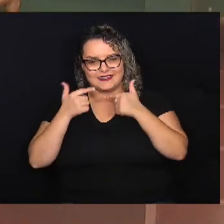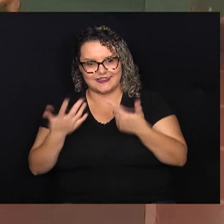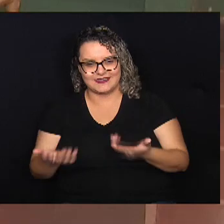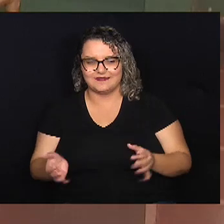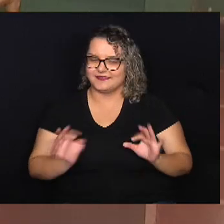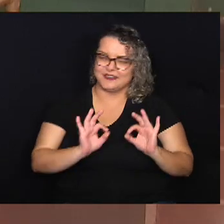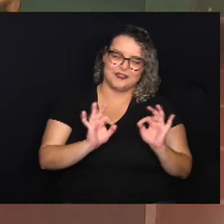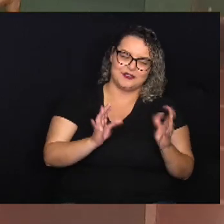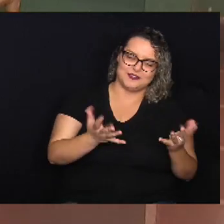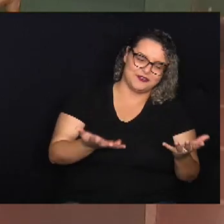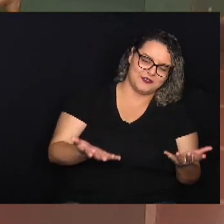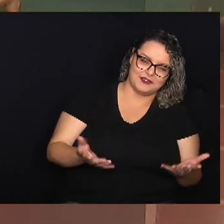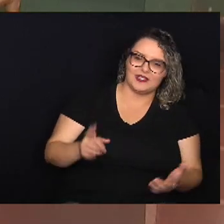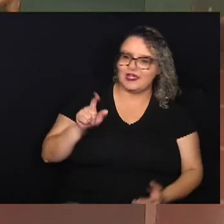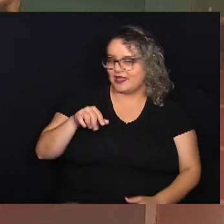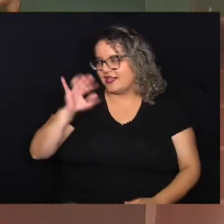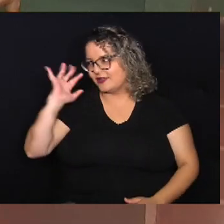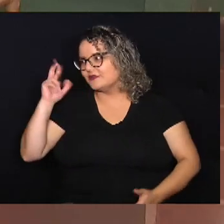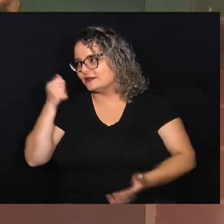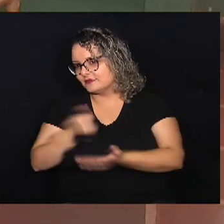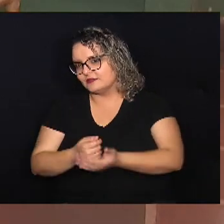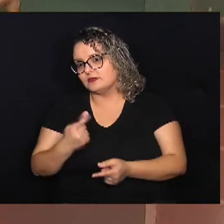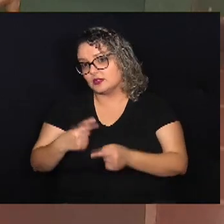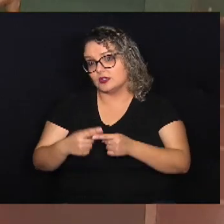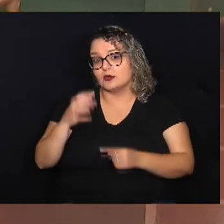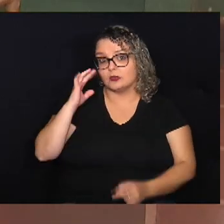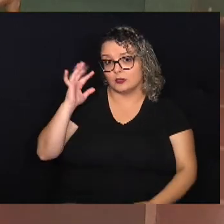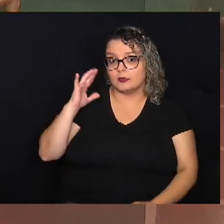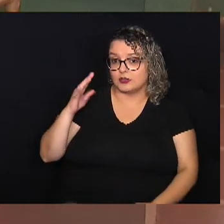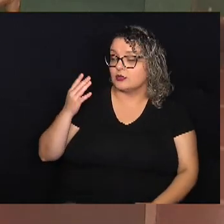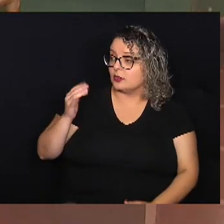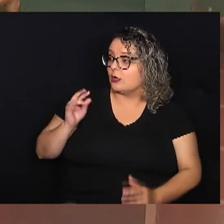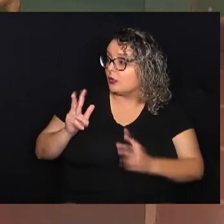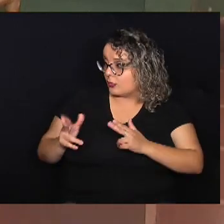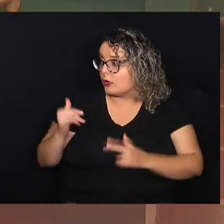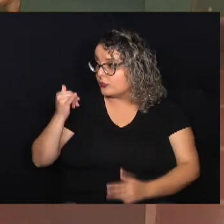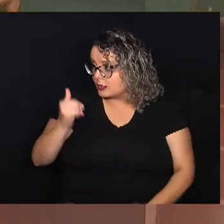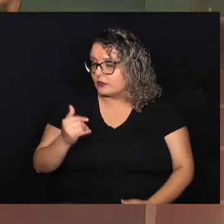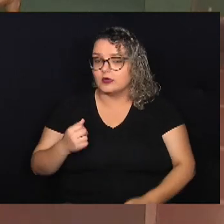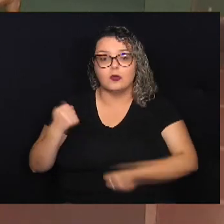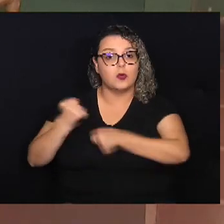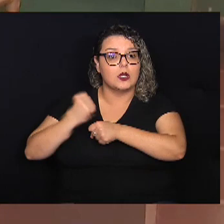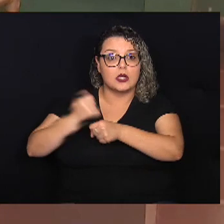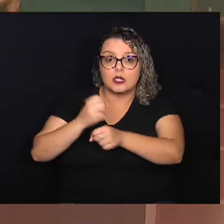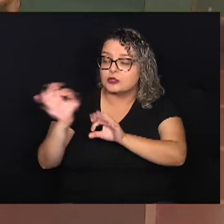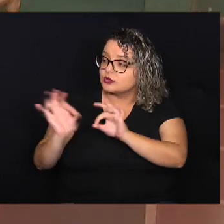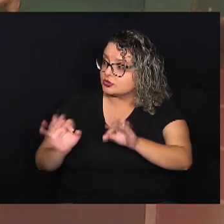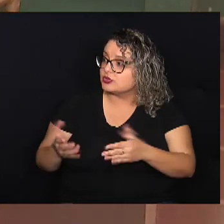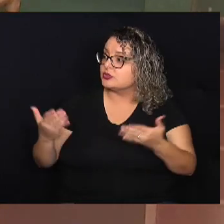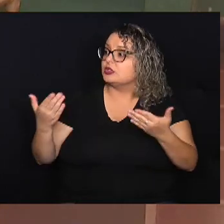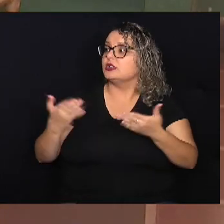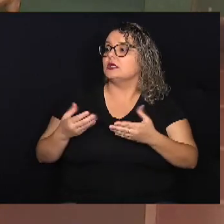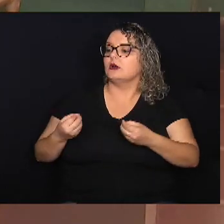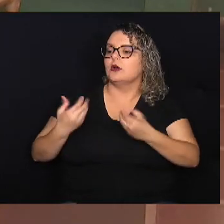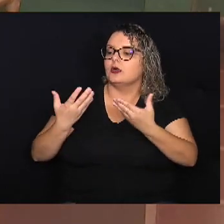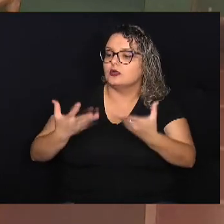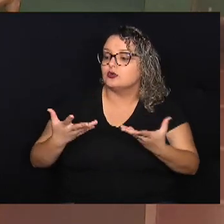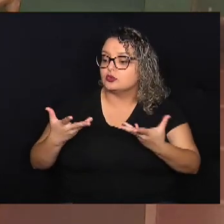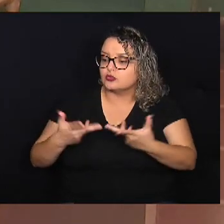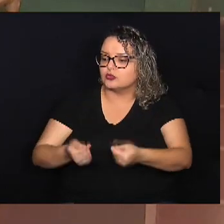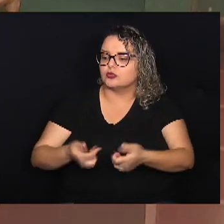seria a realização de um sonho? Porque eu imagino, como você disse, foram anos de preparação. E agora você traz todo esse